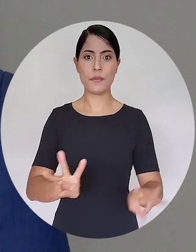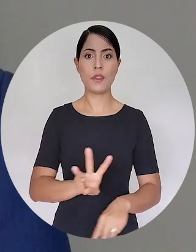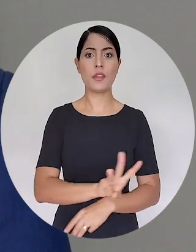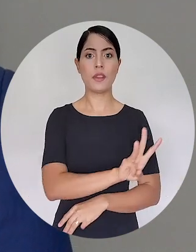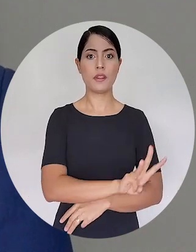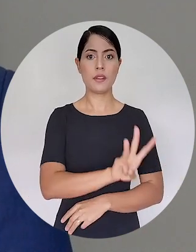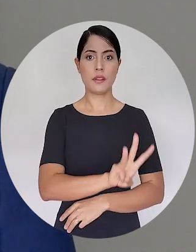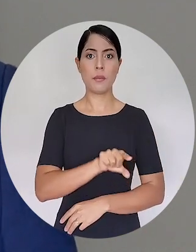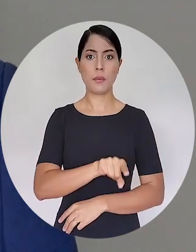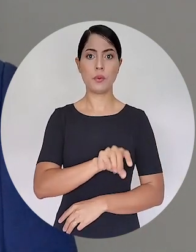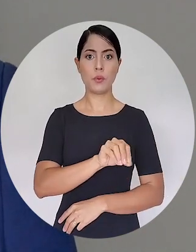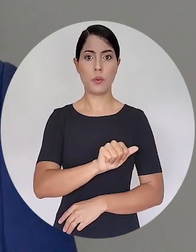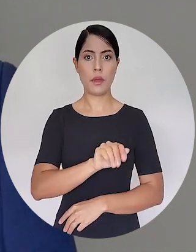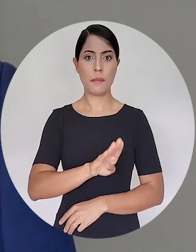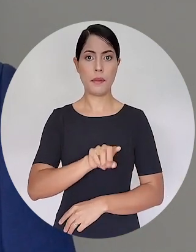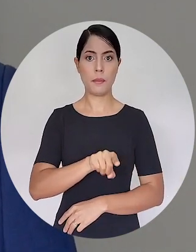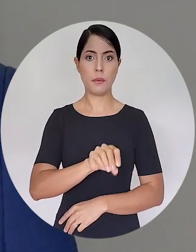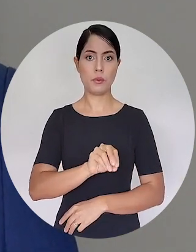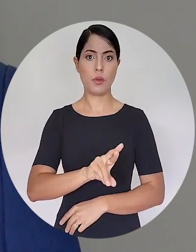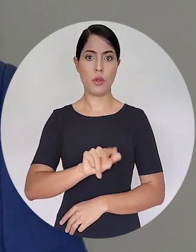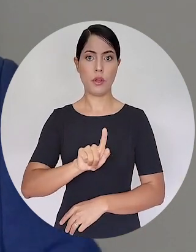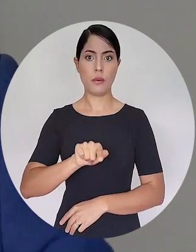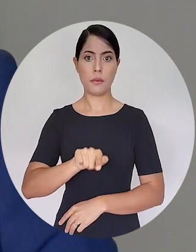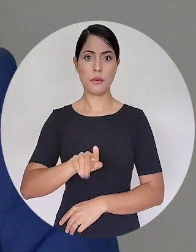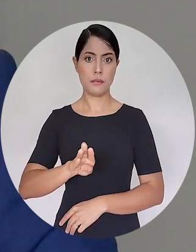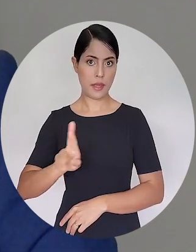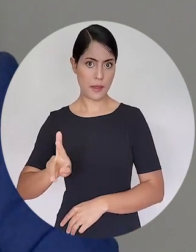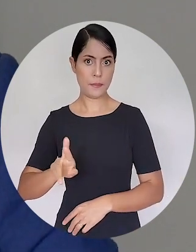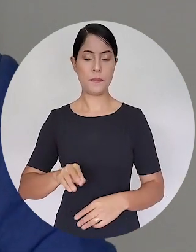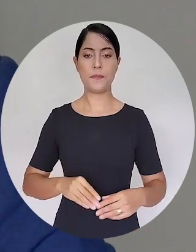da Ordem, em oab.org.br.